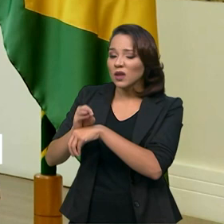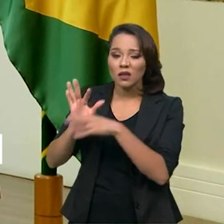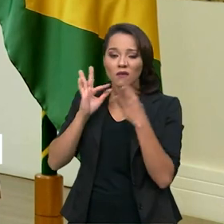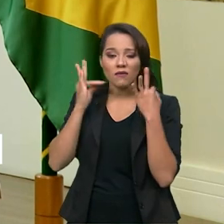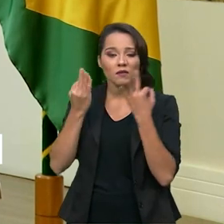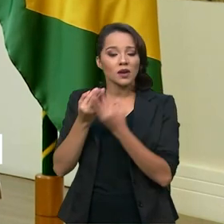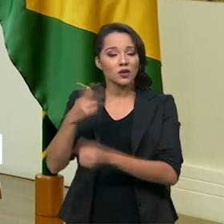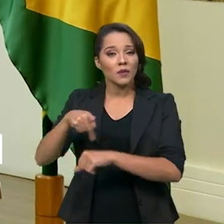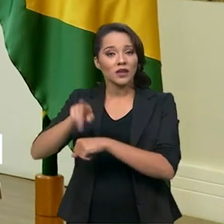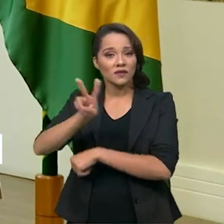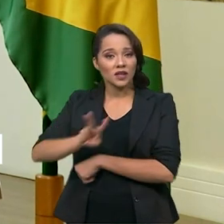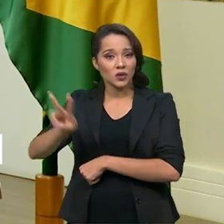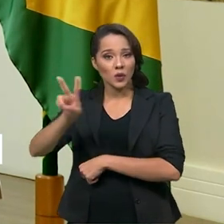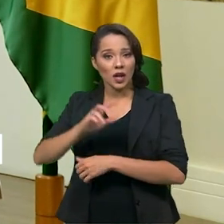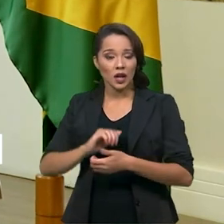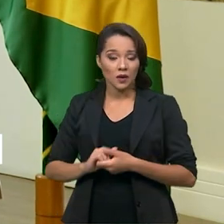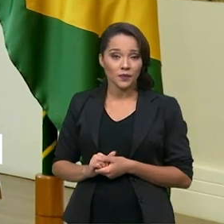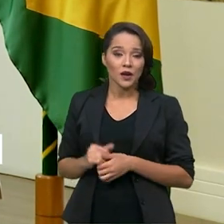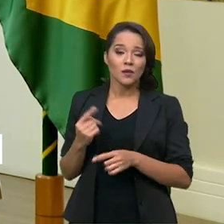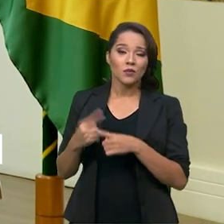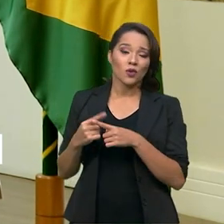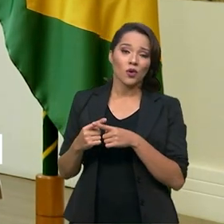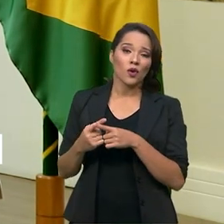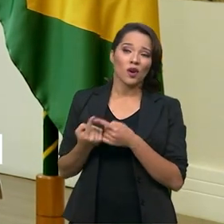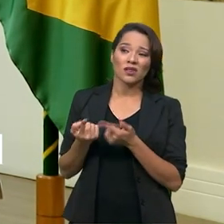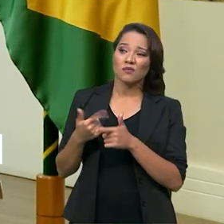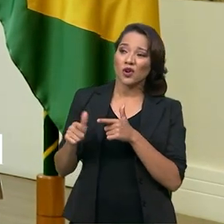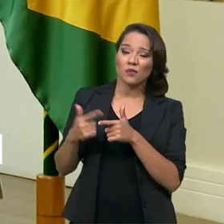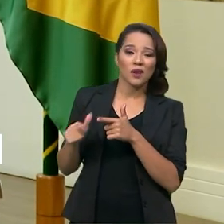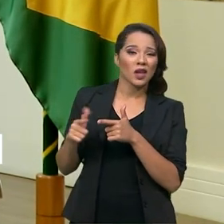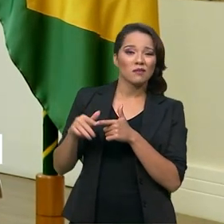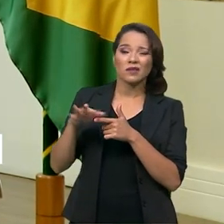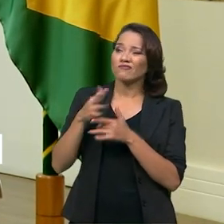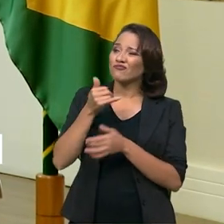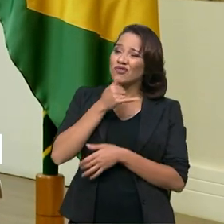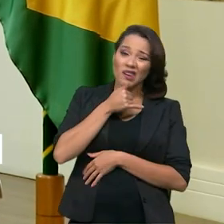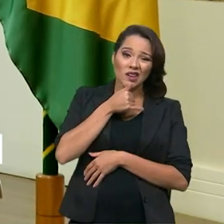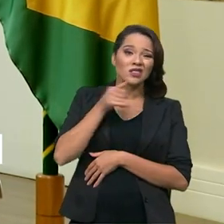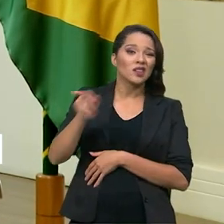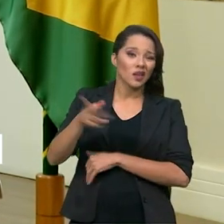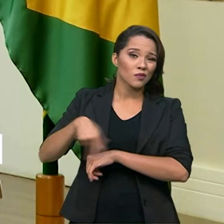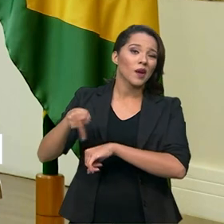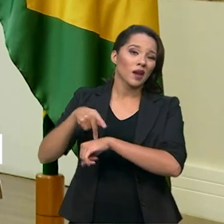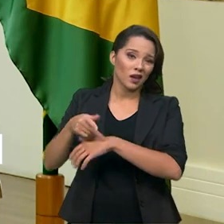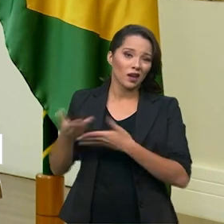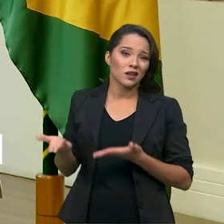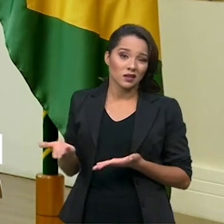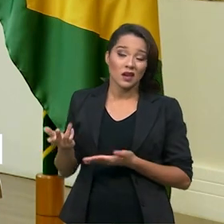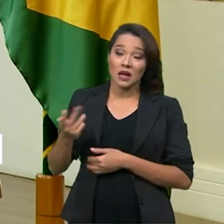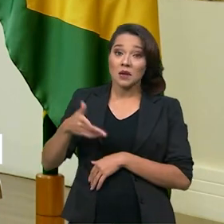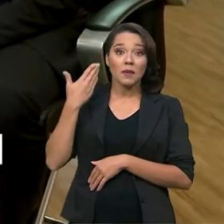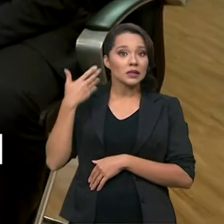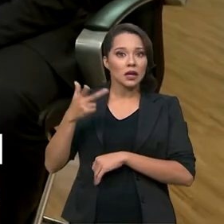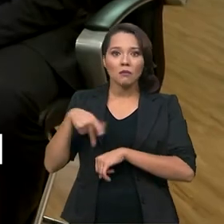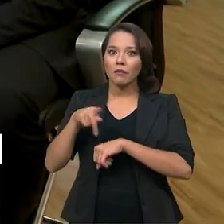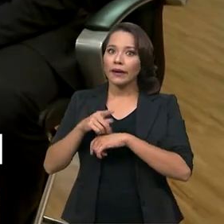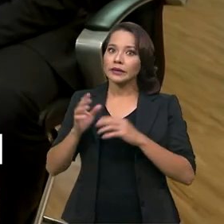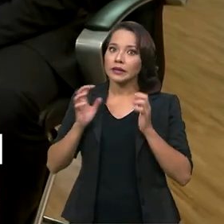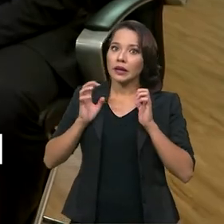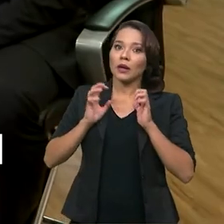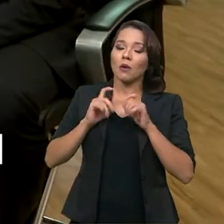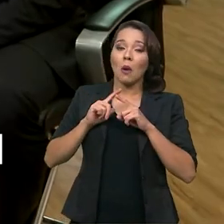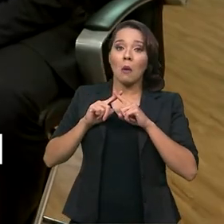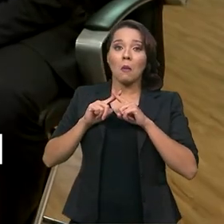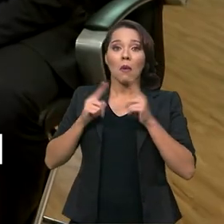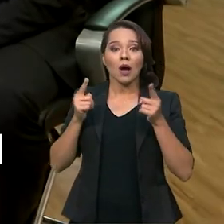na Venezuela, dado a situação deplorável que encontra-se o país, que era um país rico, mas que